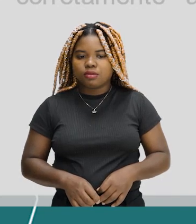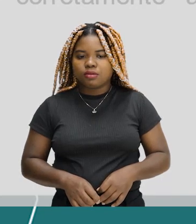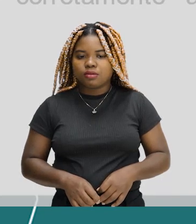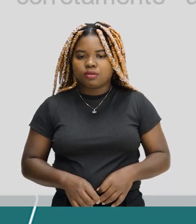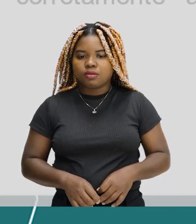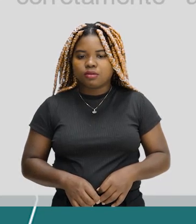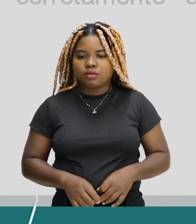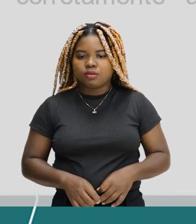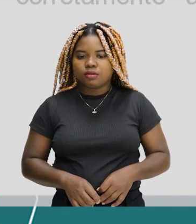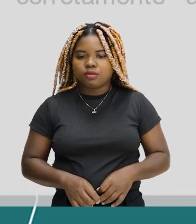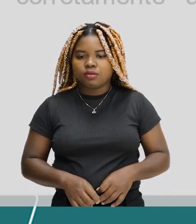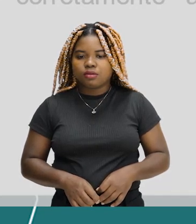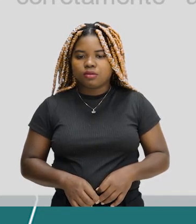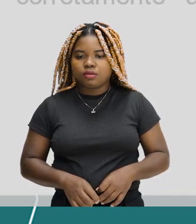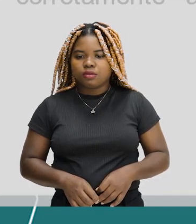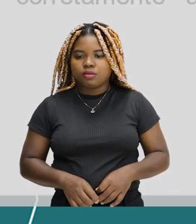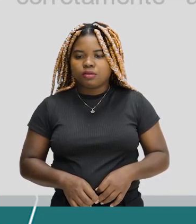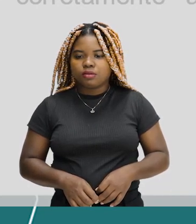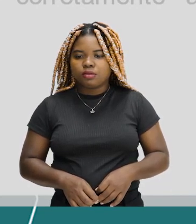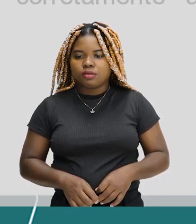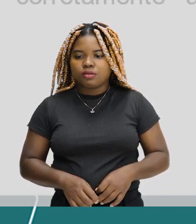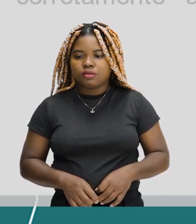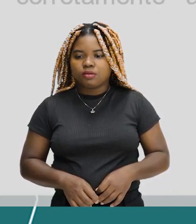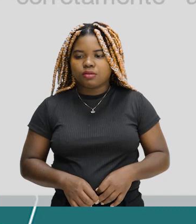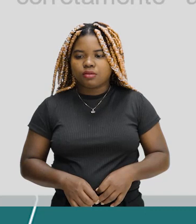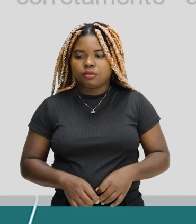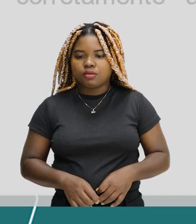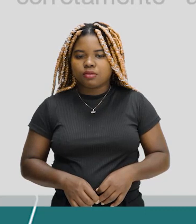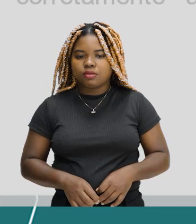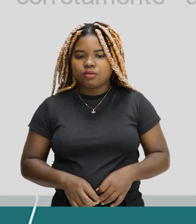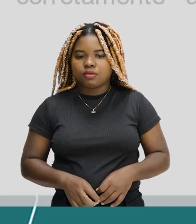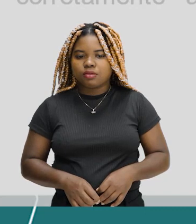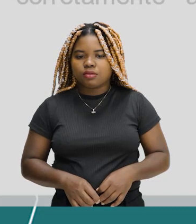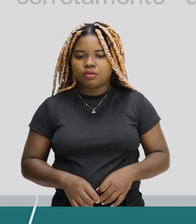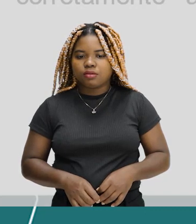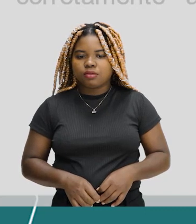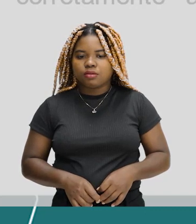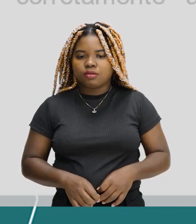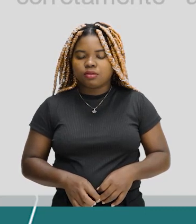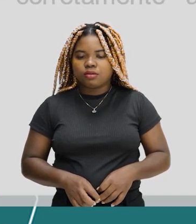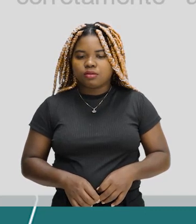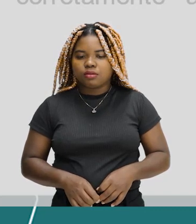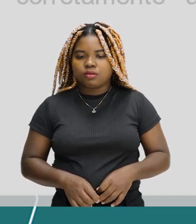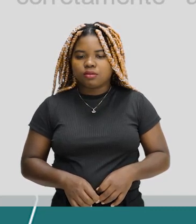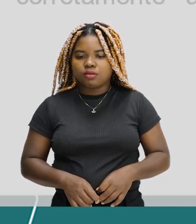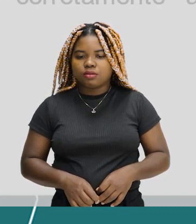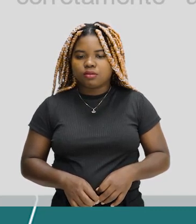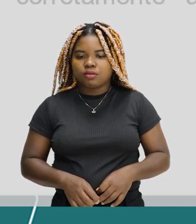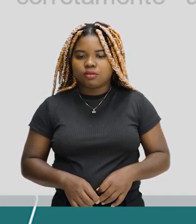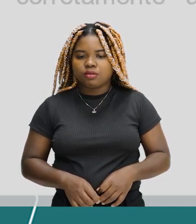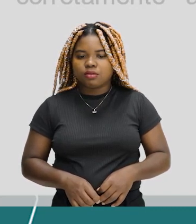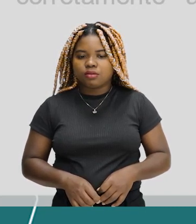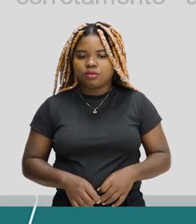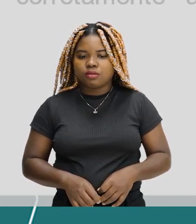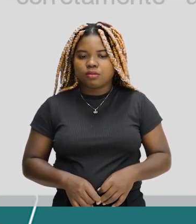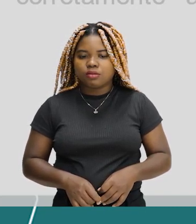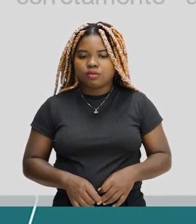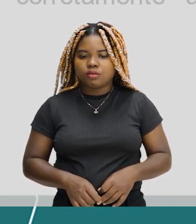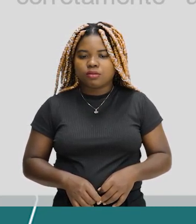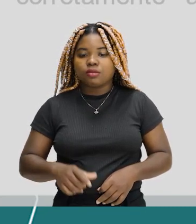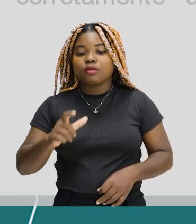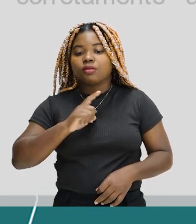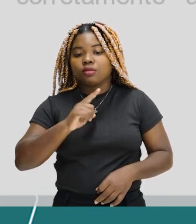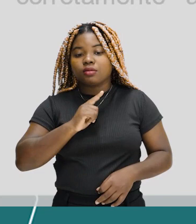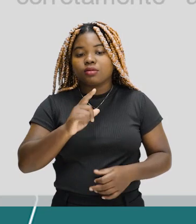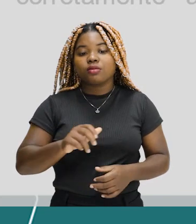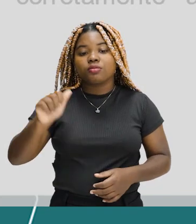A partir dessa informação, a assinale alternativa aqui apresenta corretamente a composição do próton e do nêutron, certo? Então nós